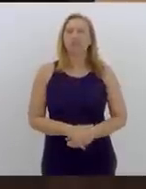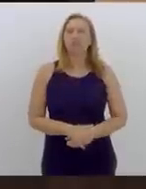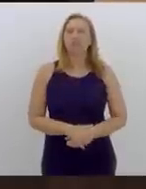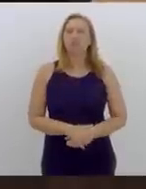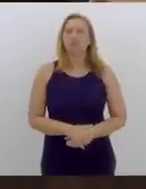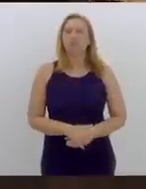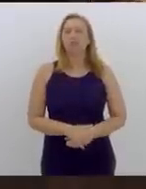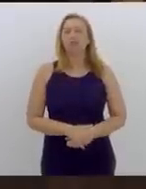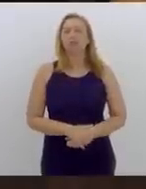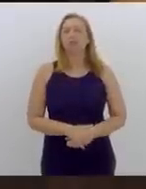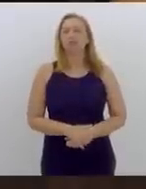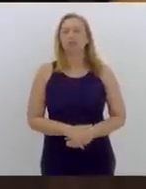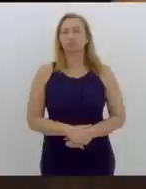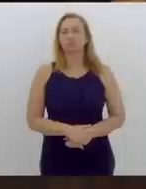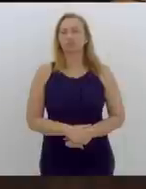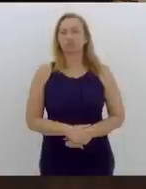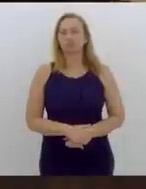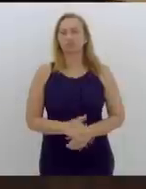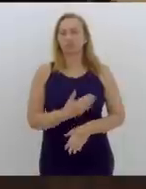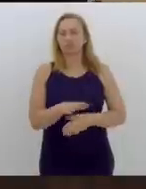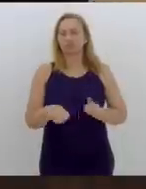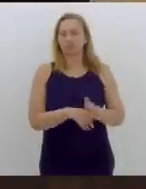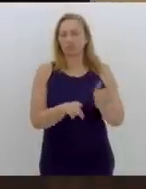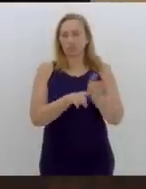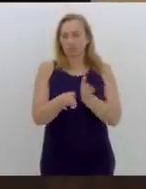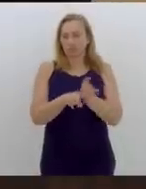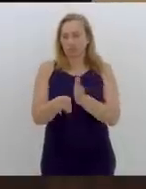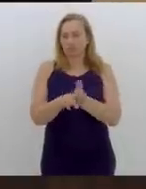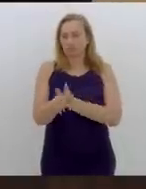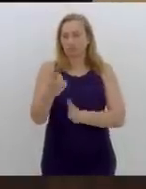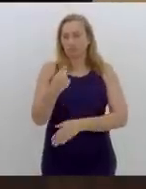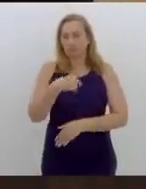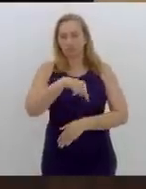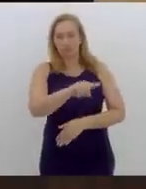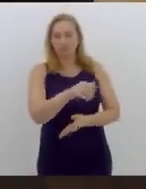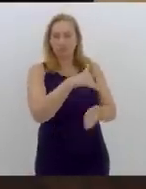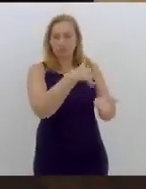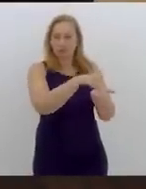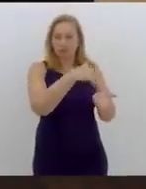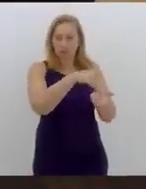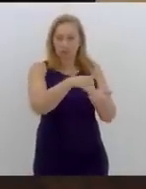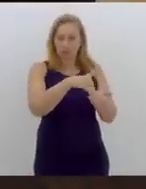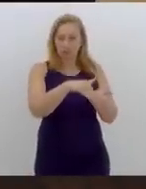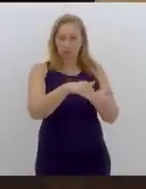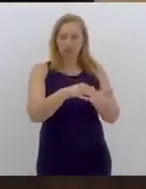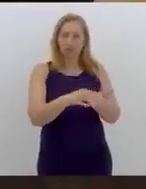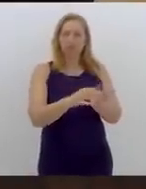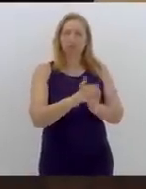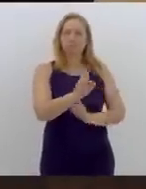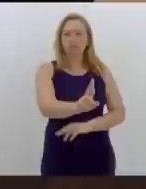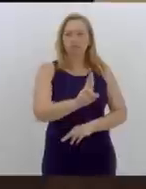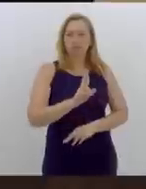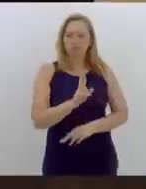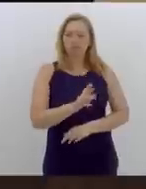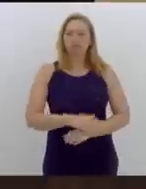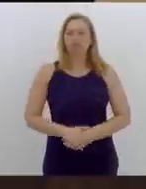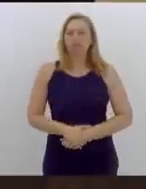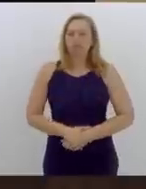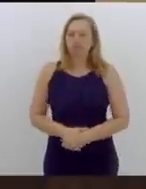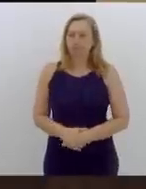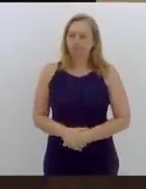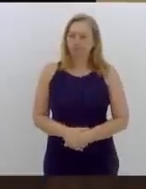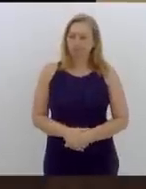ou todas as as Os questionamentos serão levados ao nosso secretário para institucionalmente ser dado uma resposta